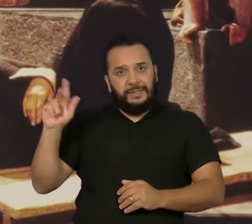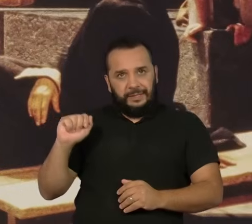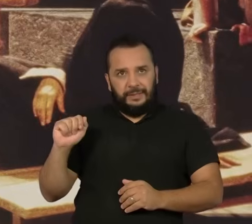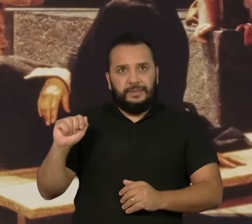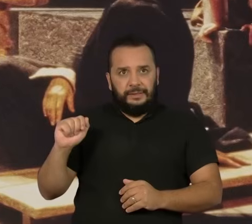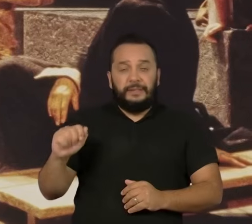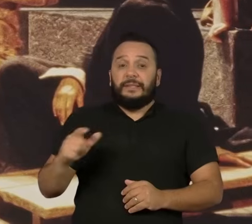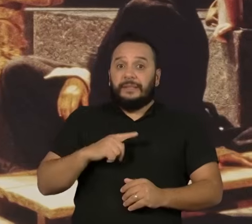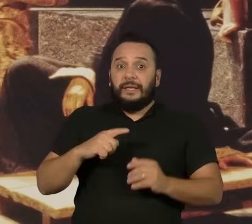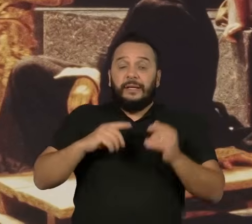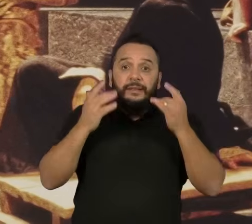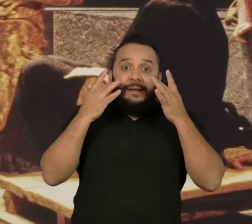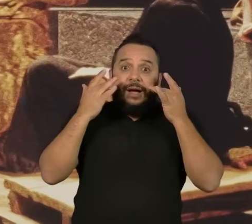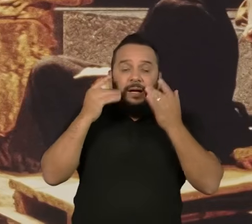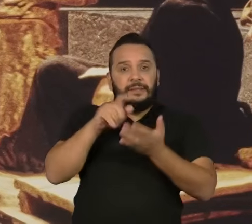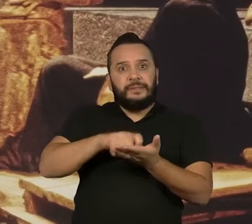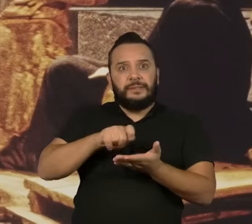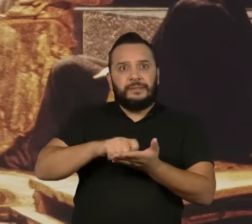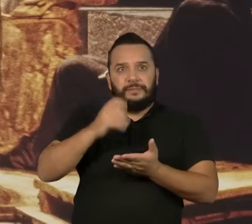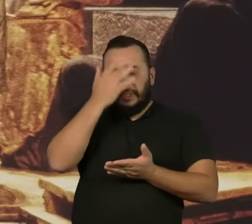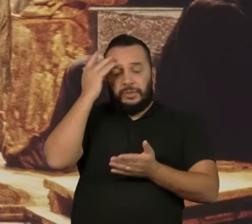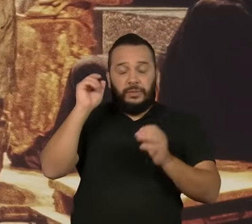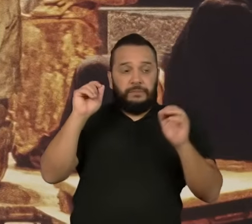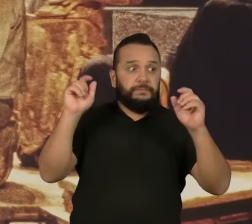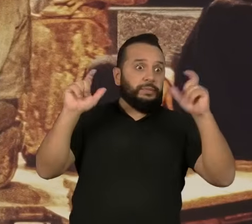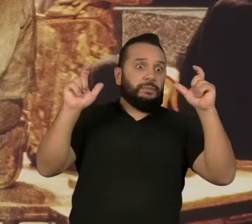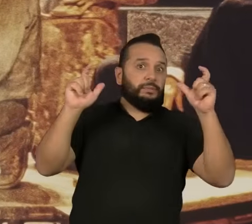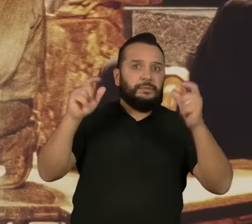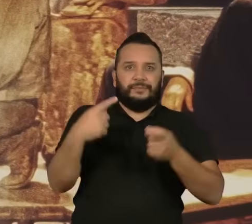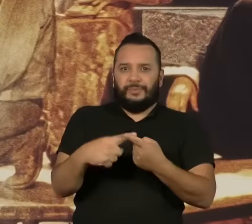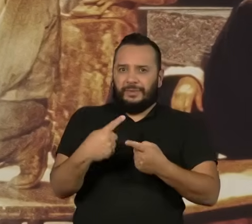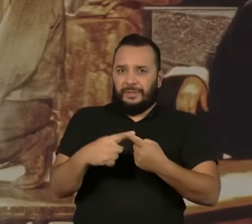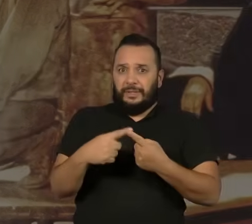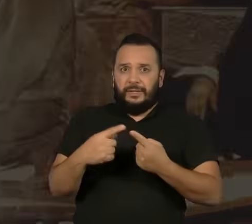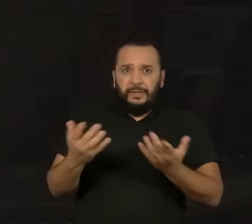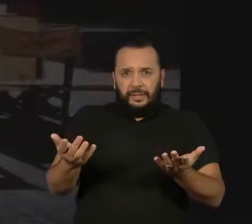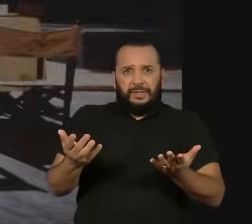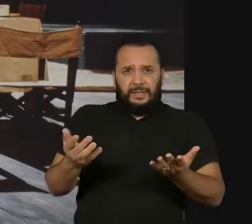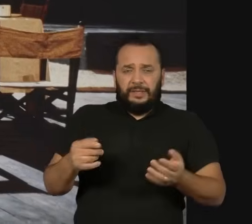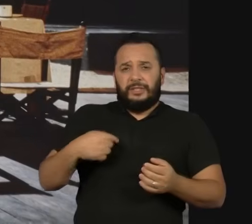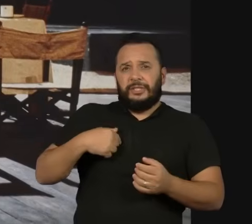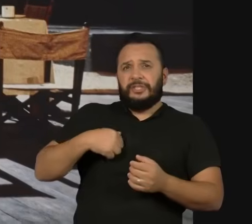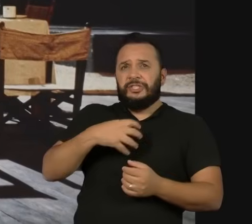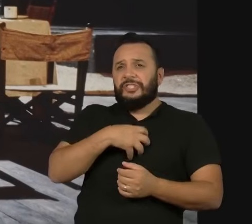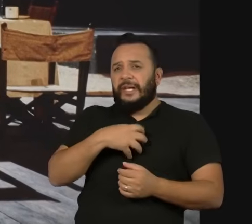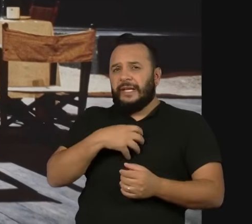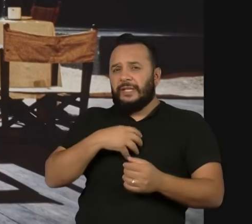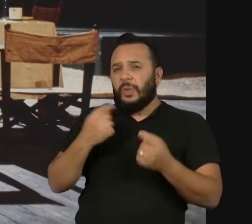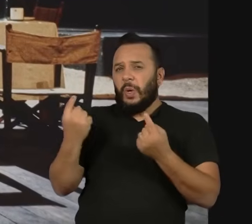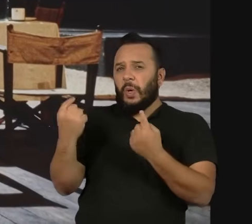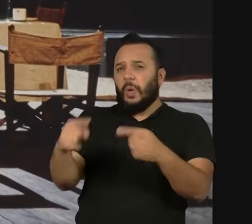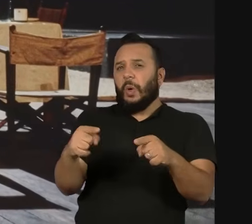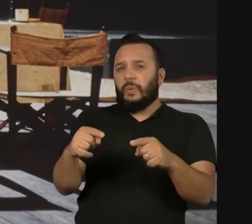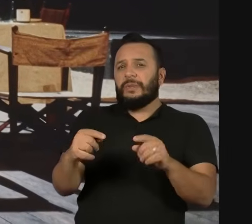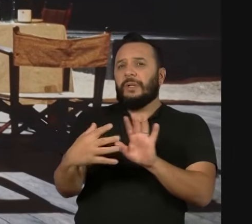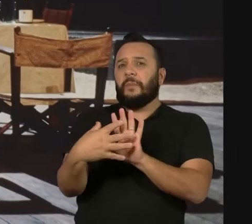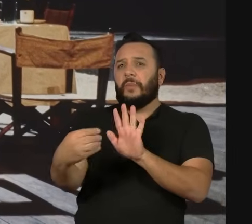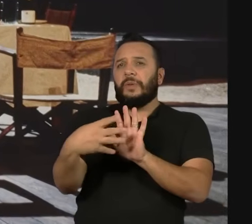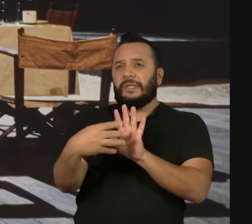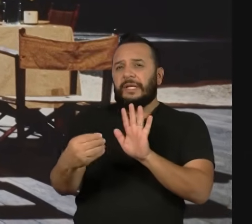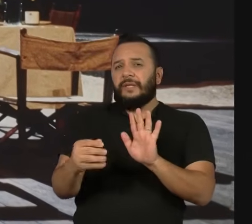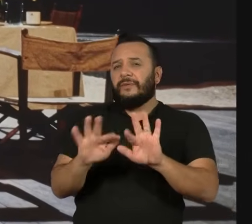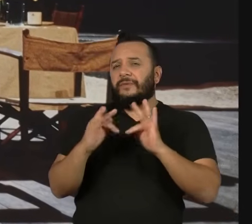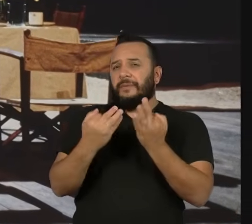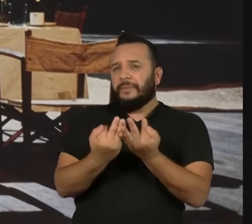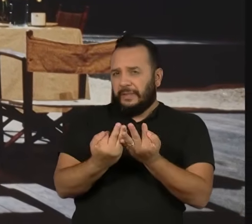Muitas de suas peças foram consideradas escandalosas quando foram lançadas por seu caráter de contestação aos modelos de vida